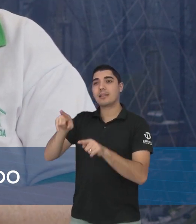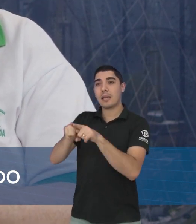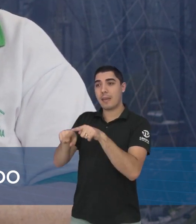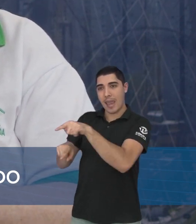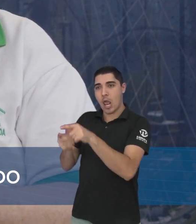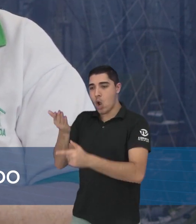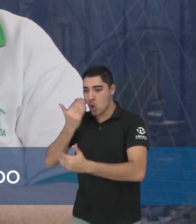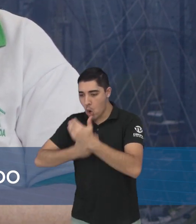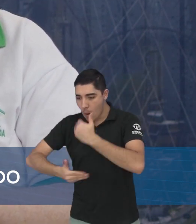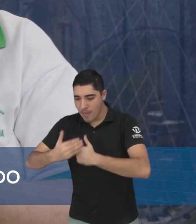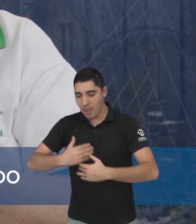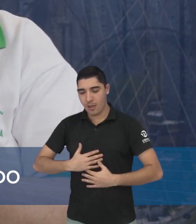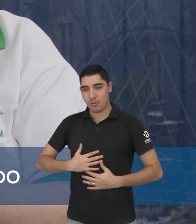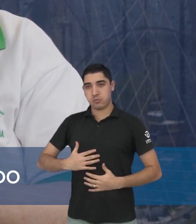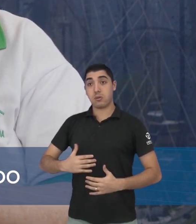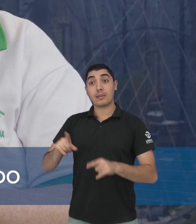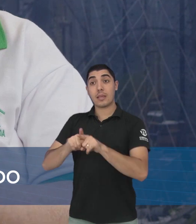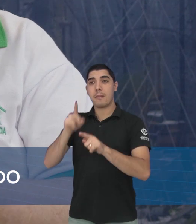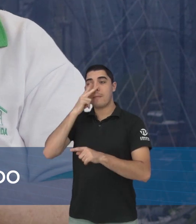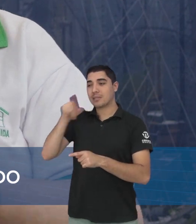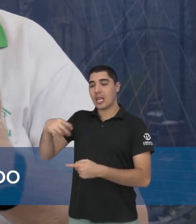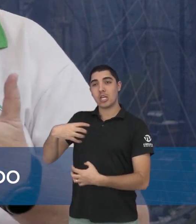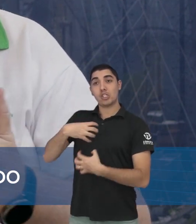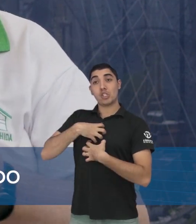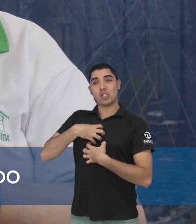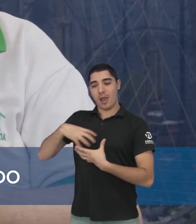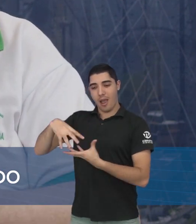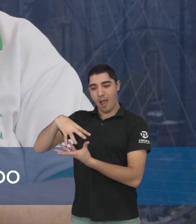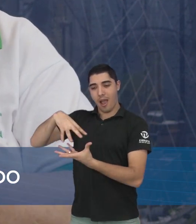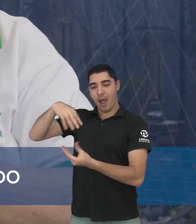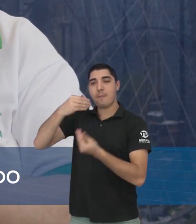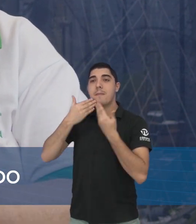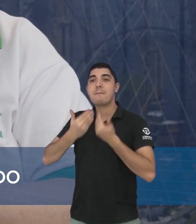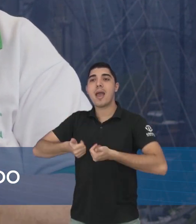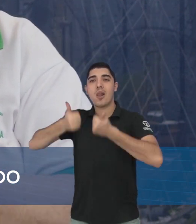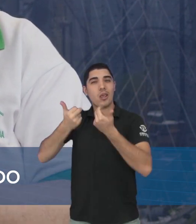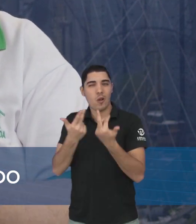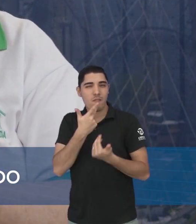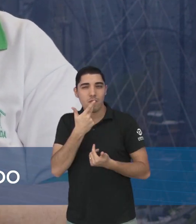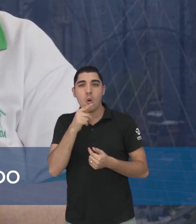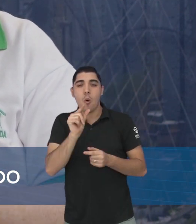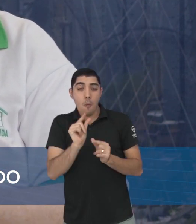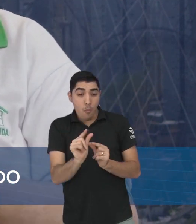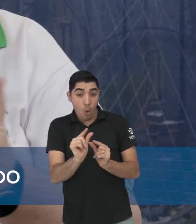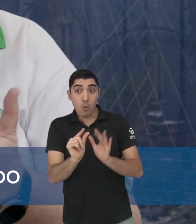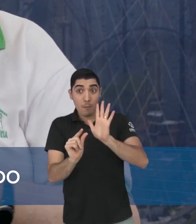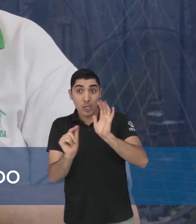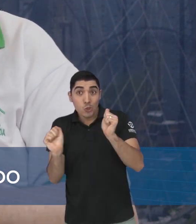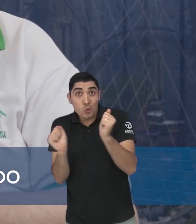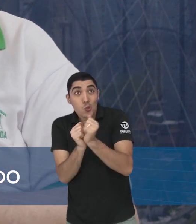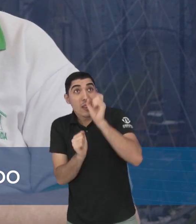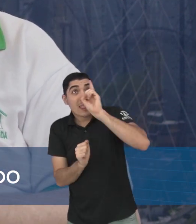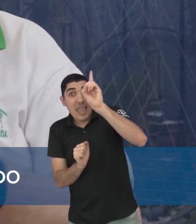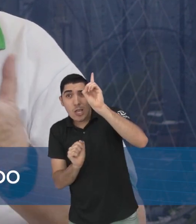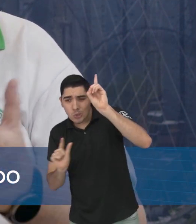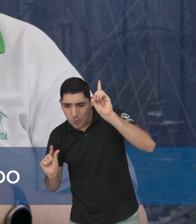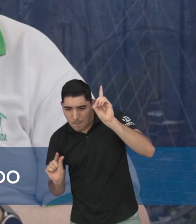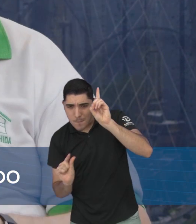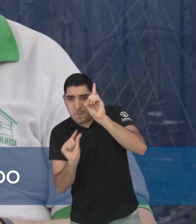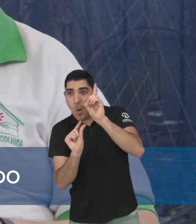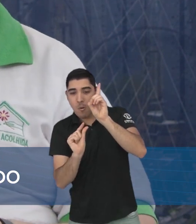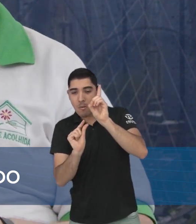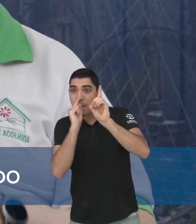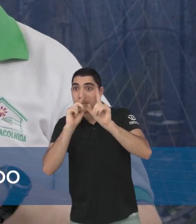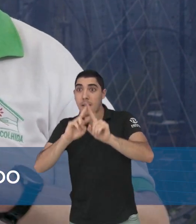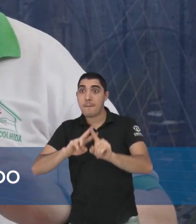de dignidade, fala de bondade. E aí ela cita muito bem, pouco com Deus é muito. Porque esse pouco, ele chega a